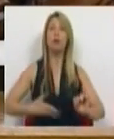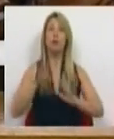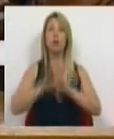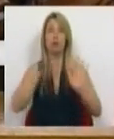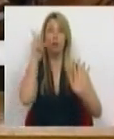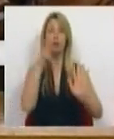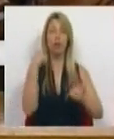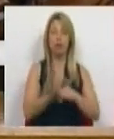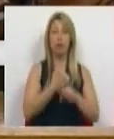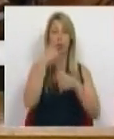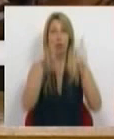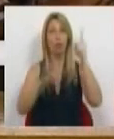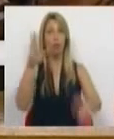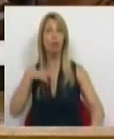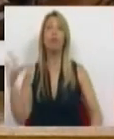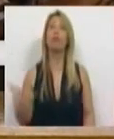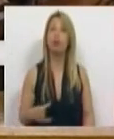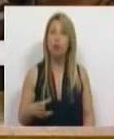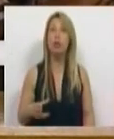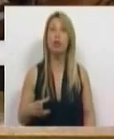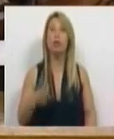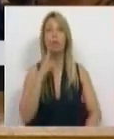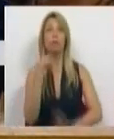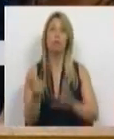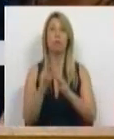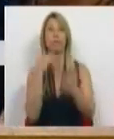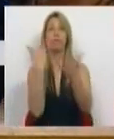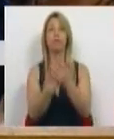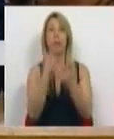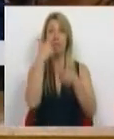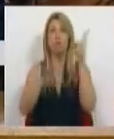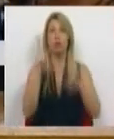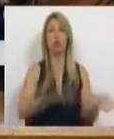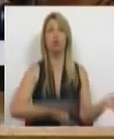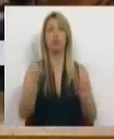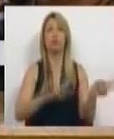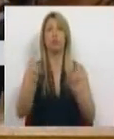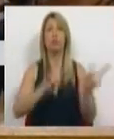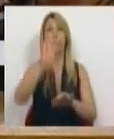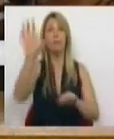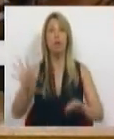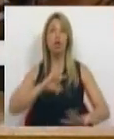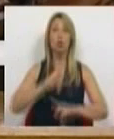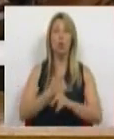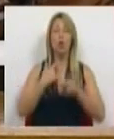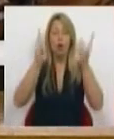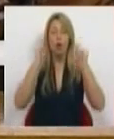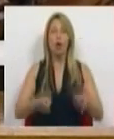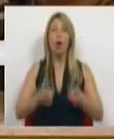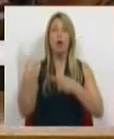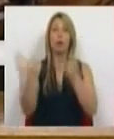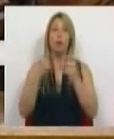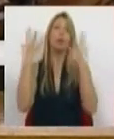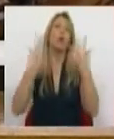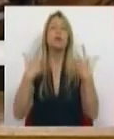de vida dos trabalhadores e do povo português, de fomento da emigração. Começámos este debate orçamental fazendo o exercício